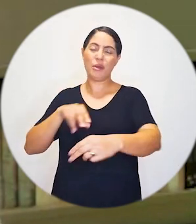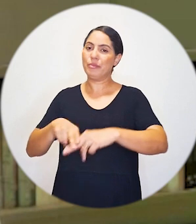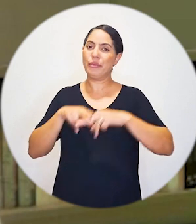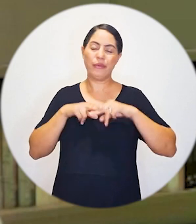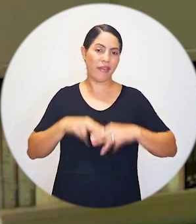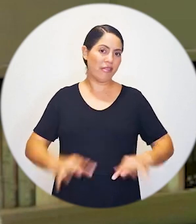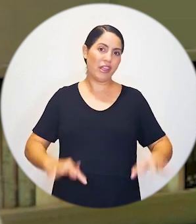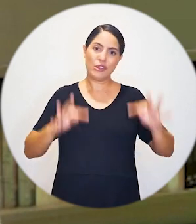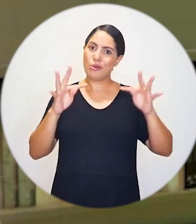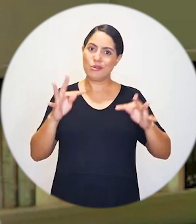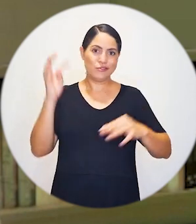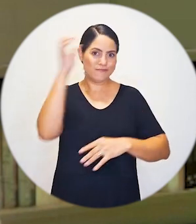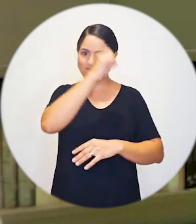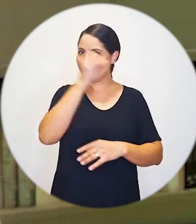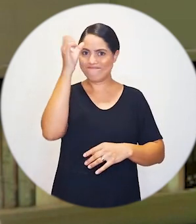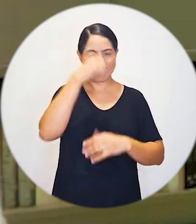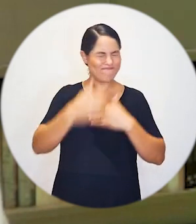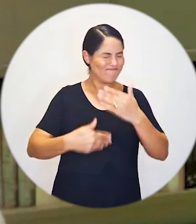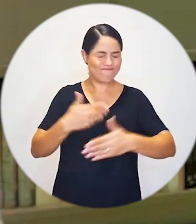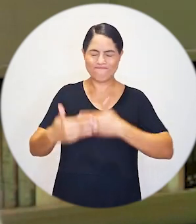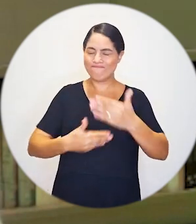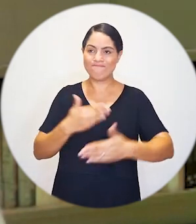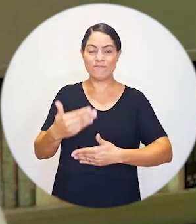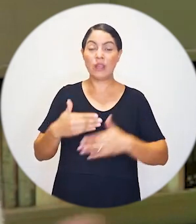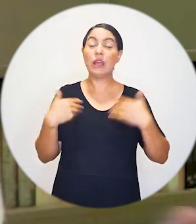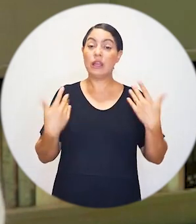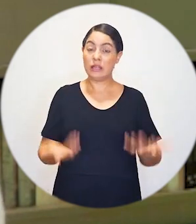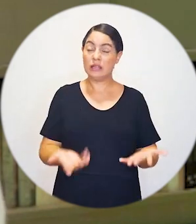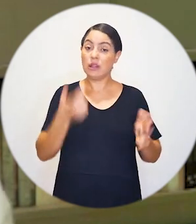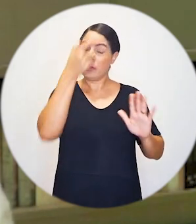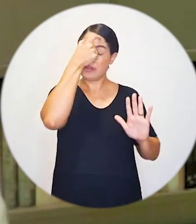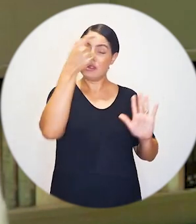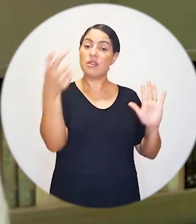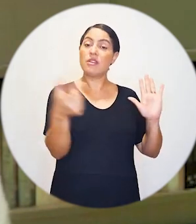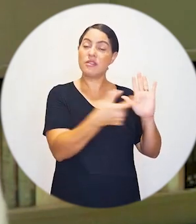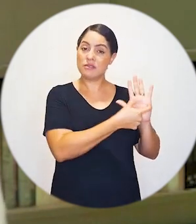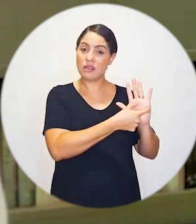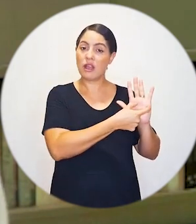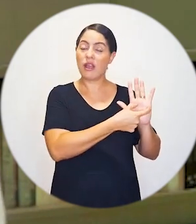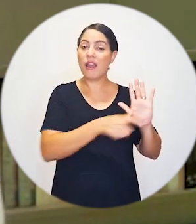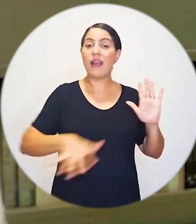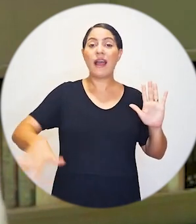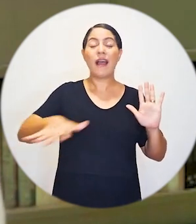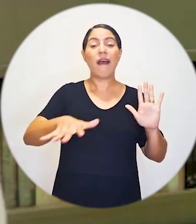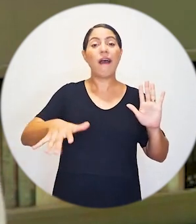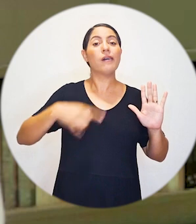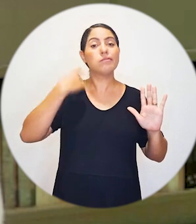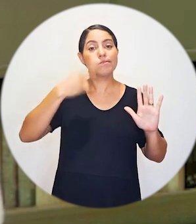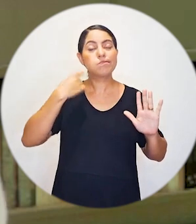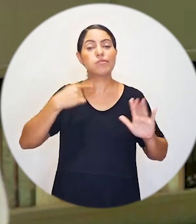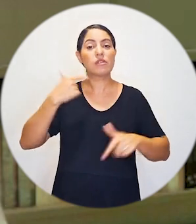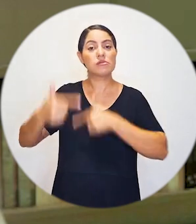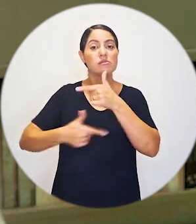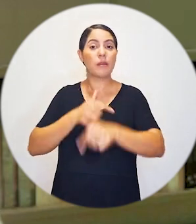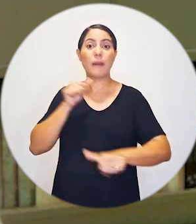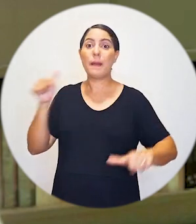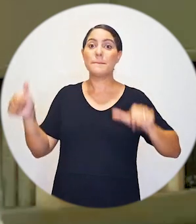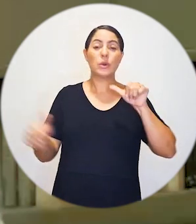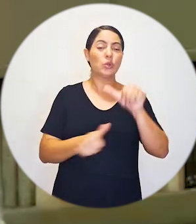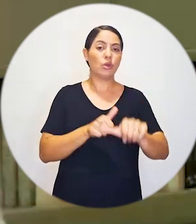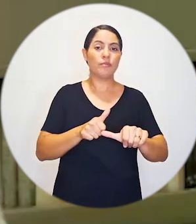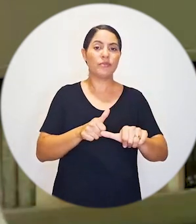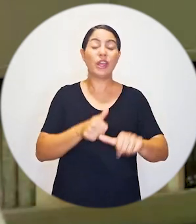maneira extremamente contundente, revolucionando a realidade de trabalho do advogado e de todo o